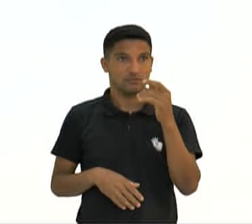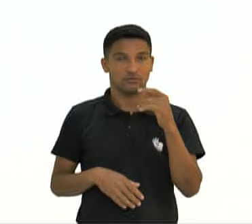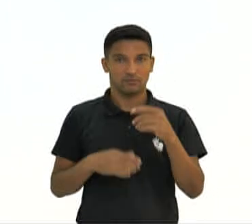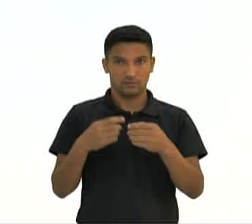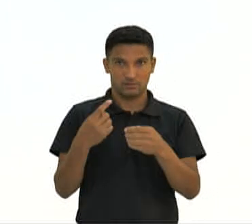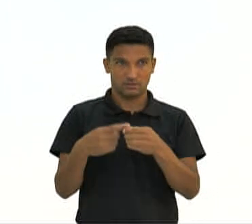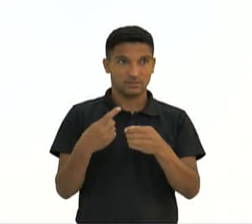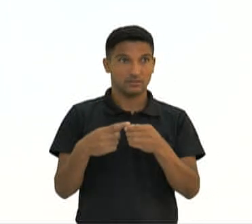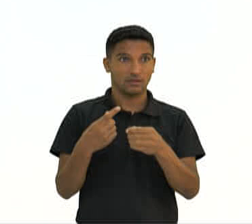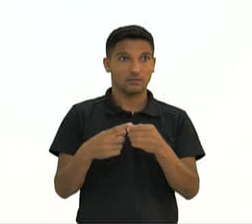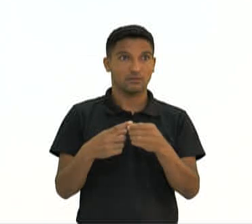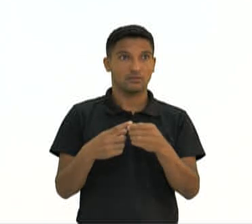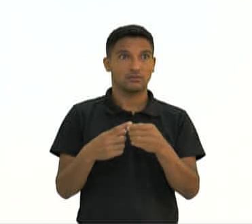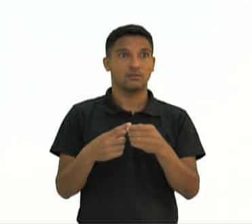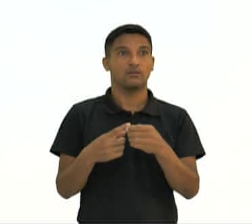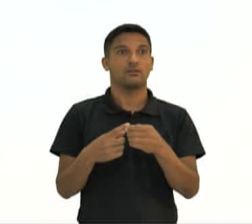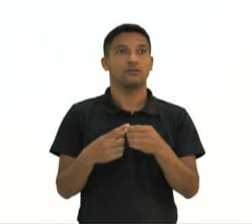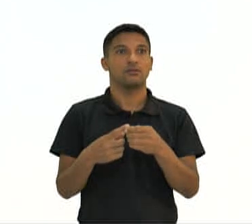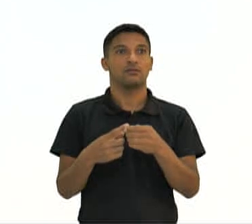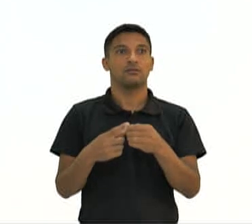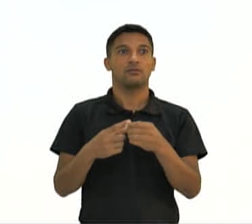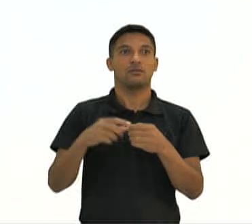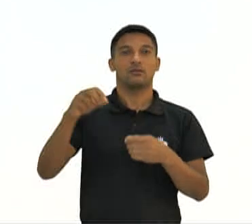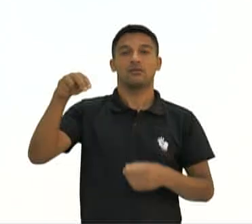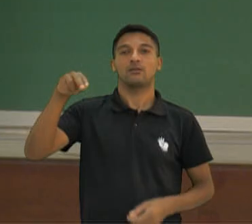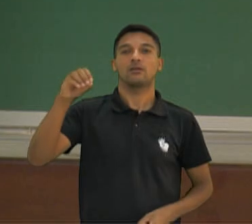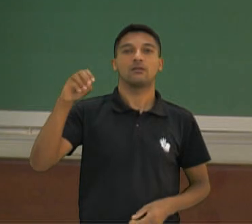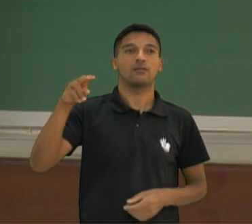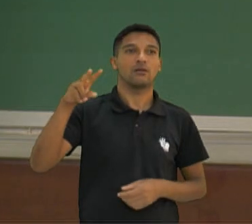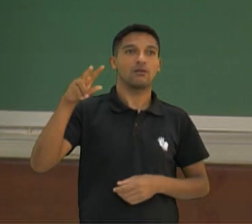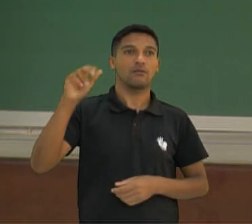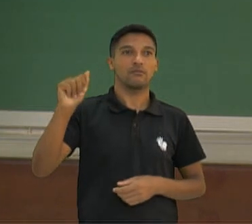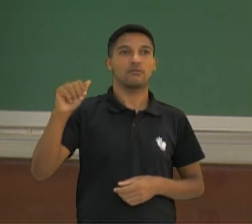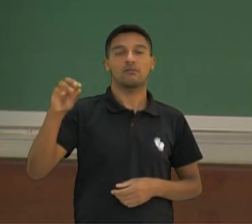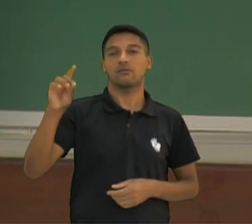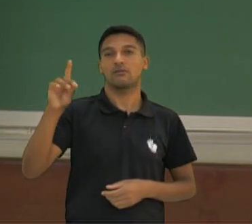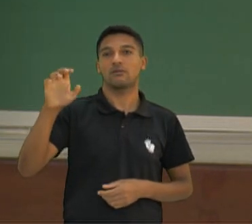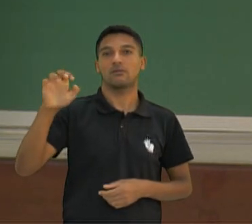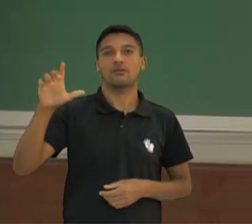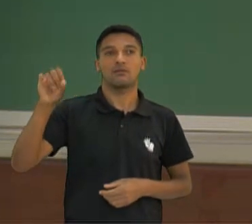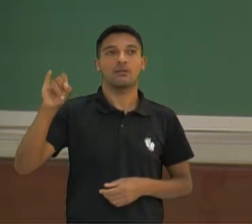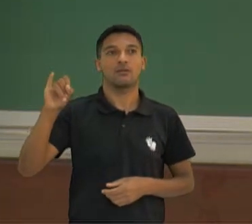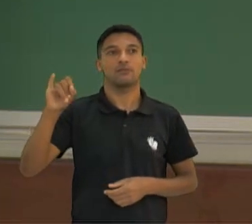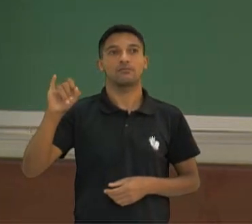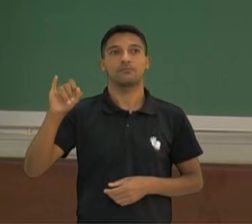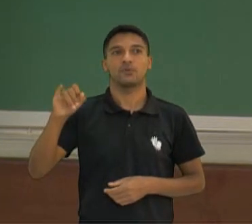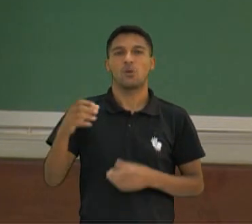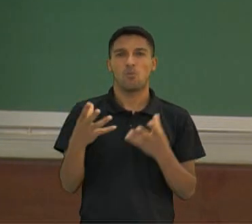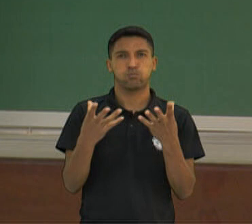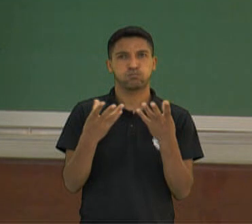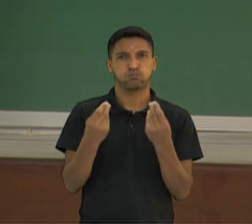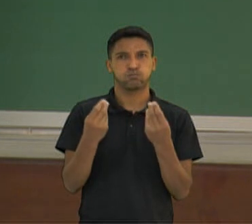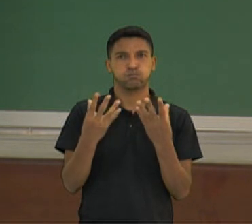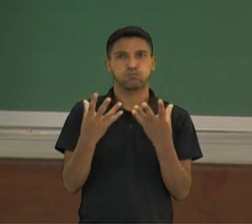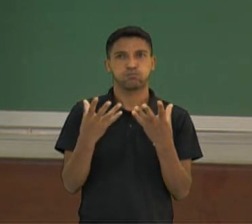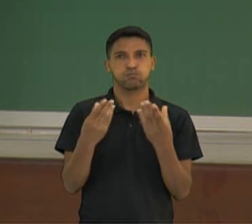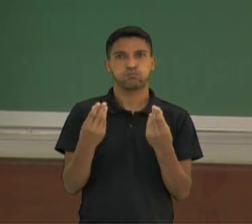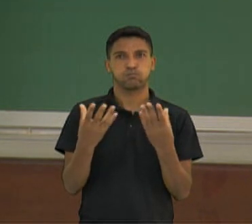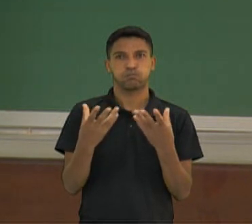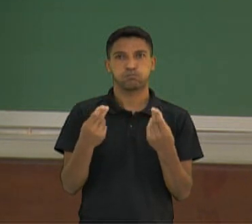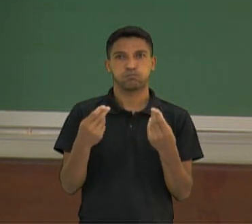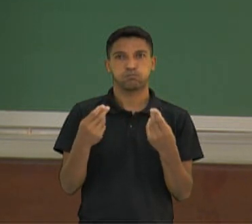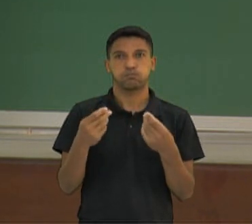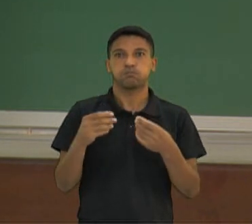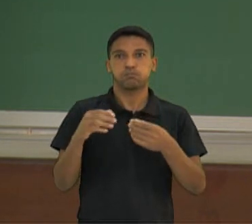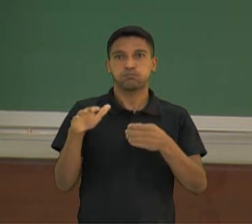43 milhões de habitantes. Né? É um lugar extremamente ocupado, densamente povoado.